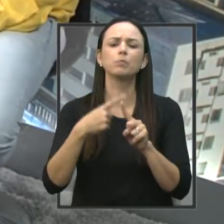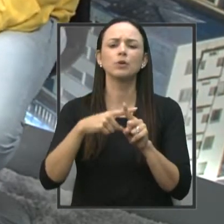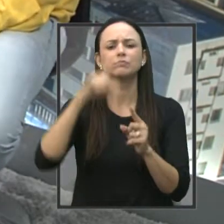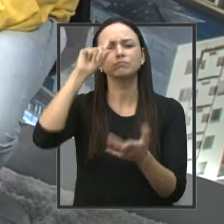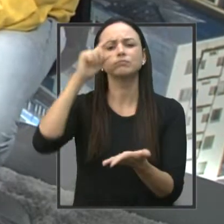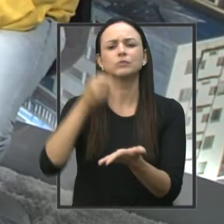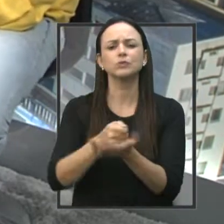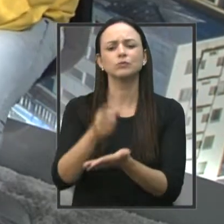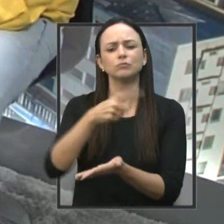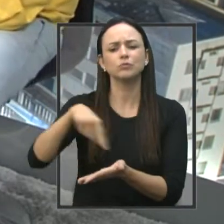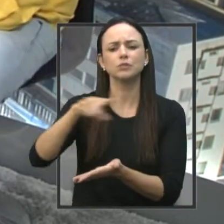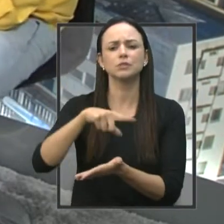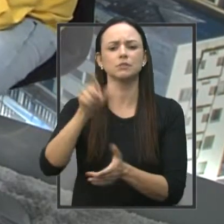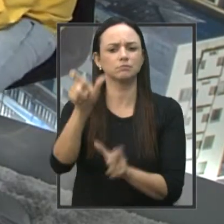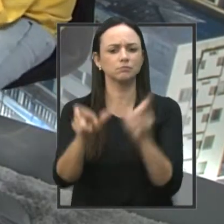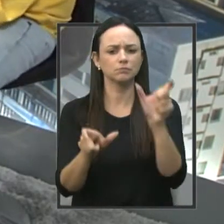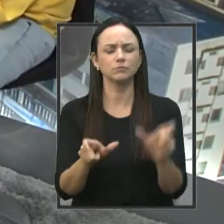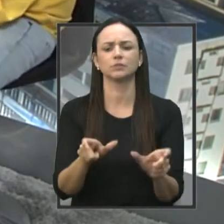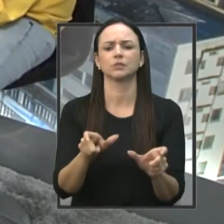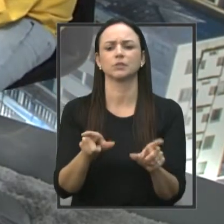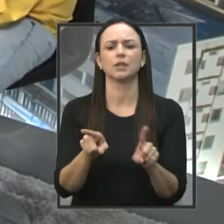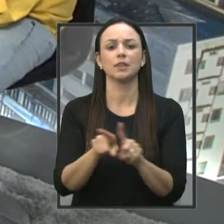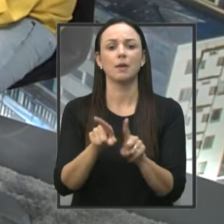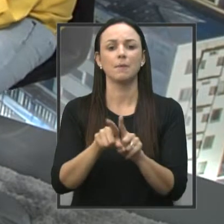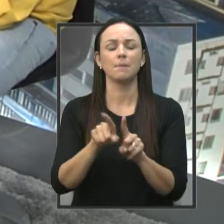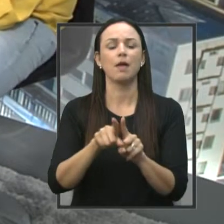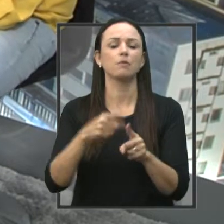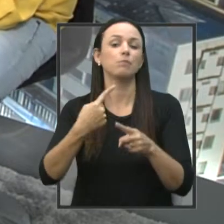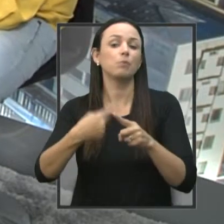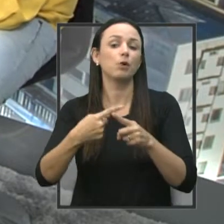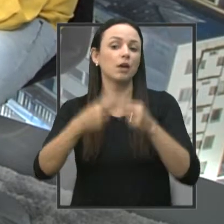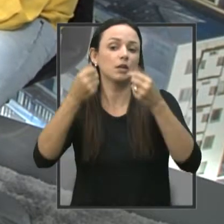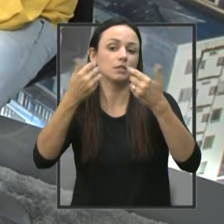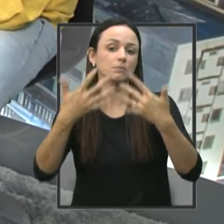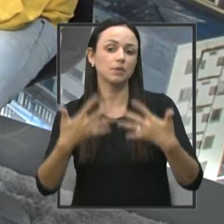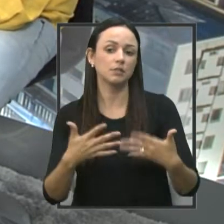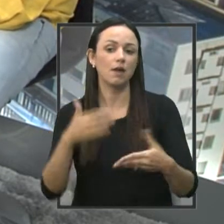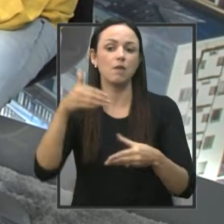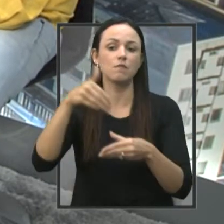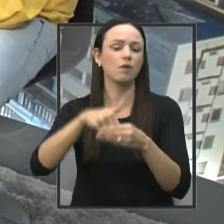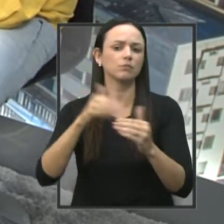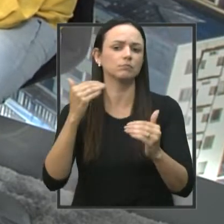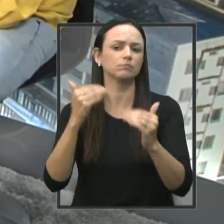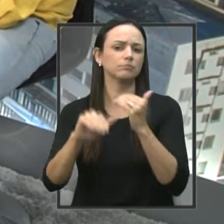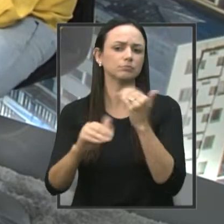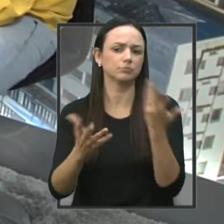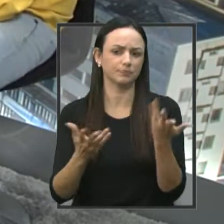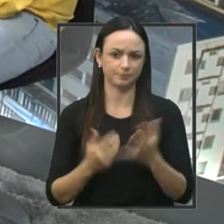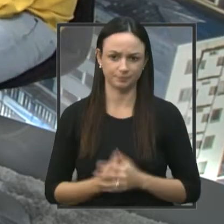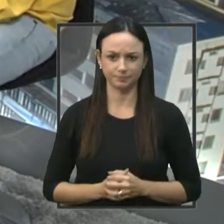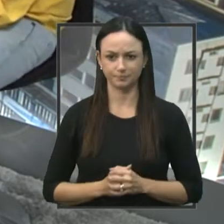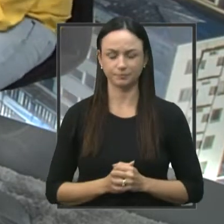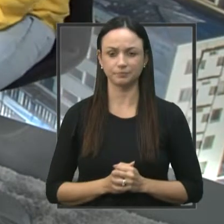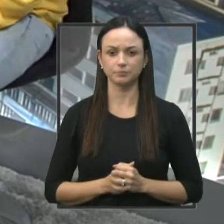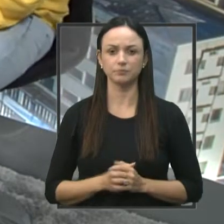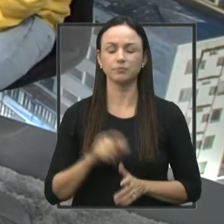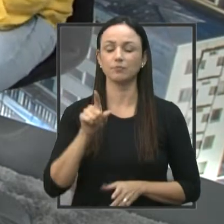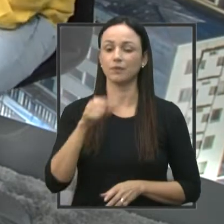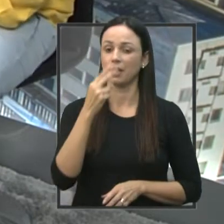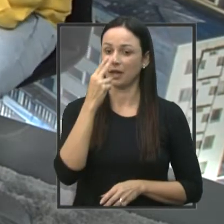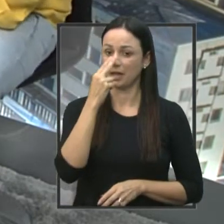dos demais membros, das justificativas que compõem esse voto divergente. Olha,